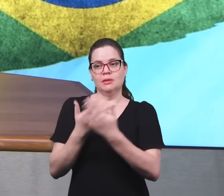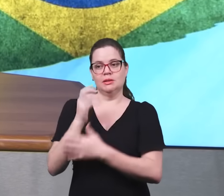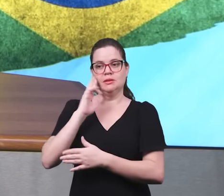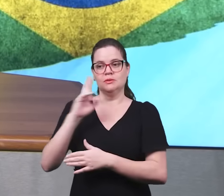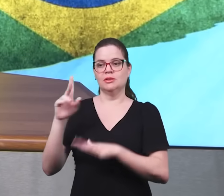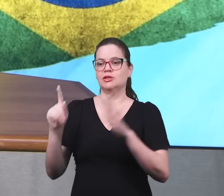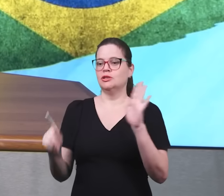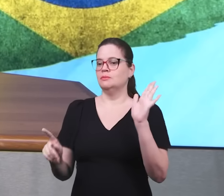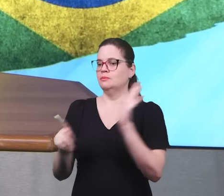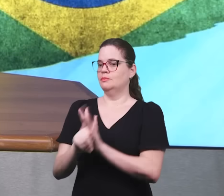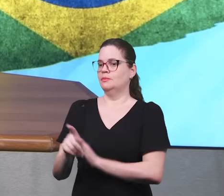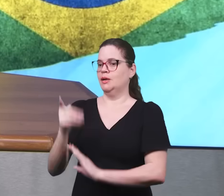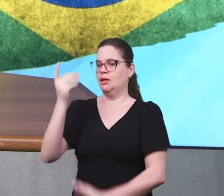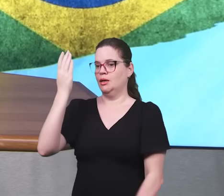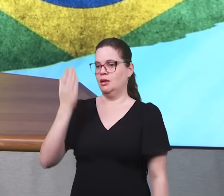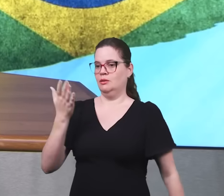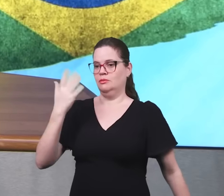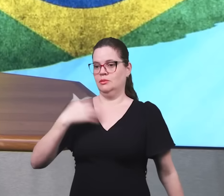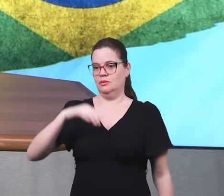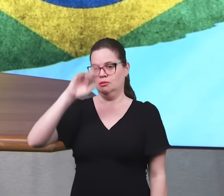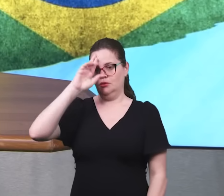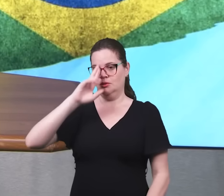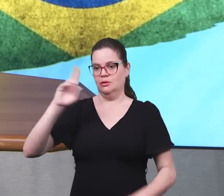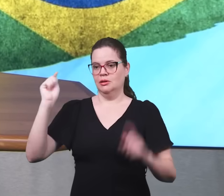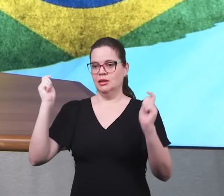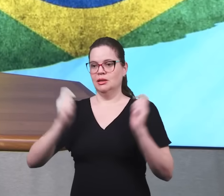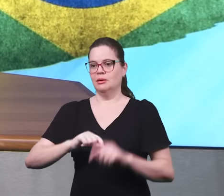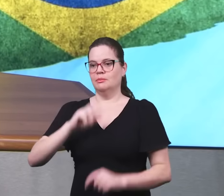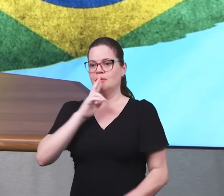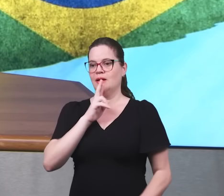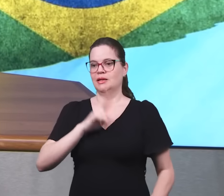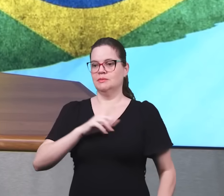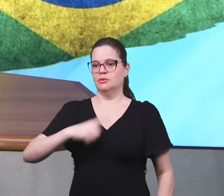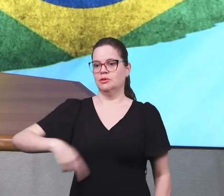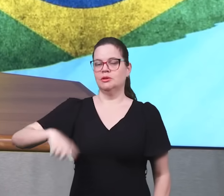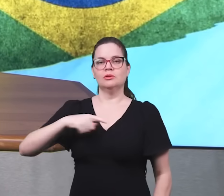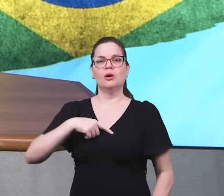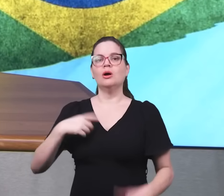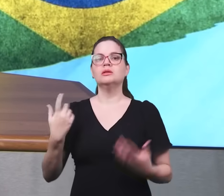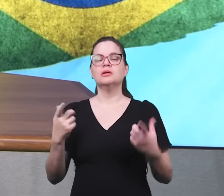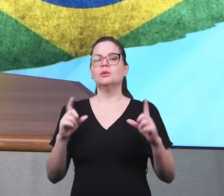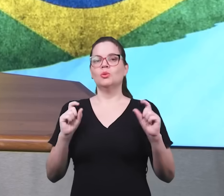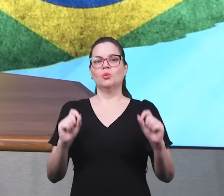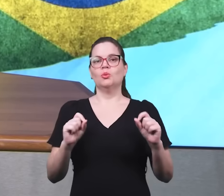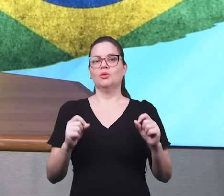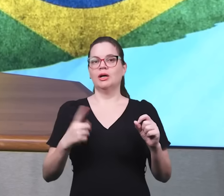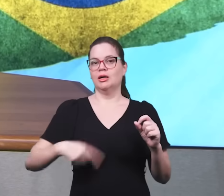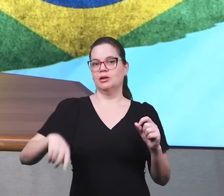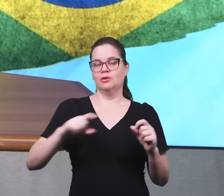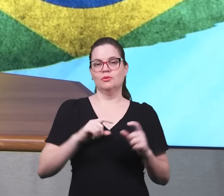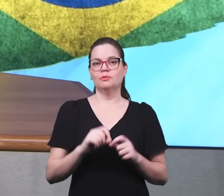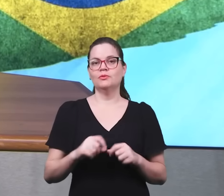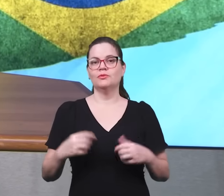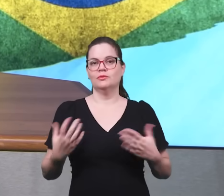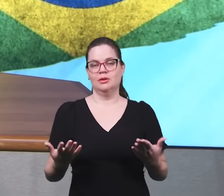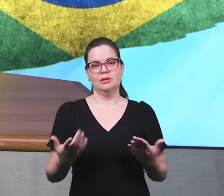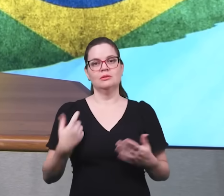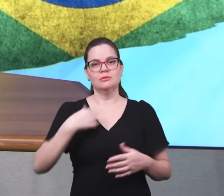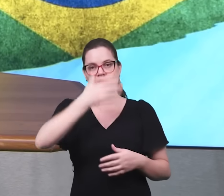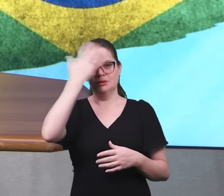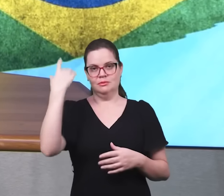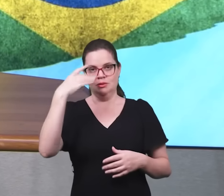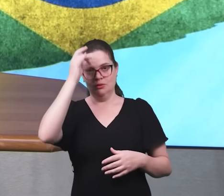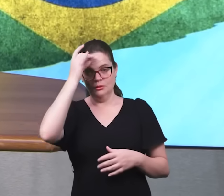perguntamos àquele que pode nos dar as respostas, que é o Espírito Santo: o que faremos? O Espírito Santo vai dizer: olha,